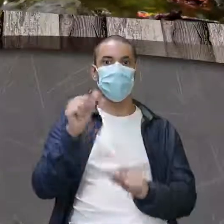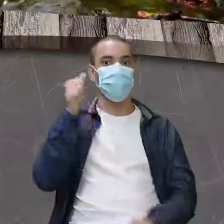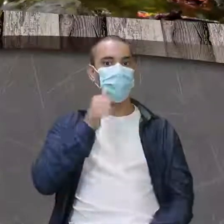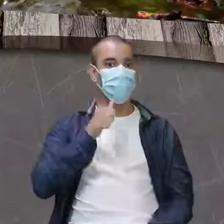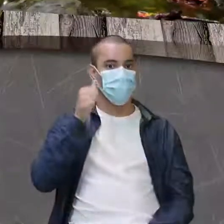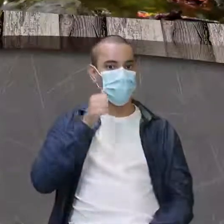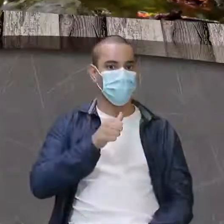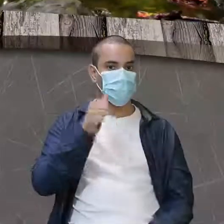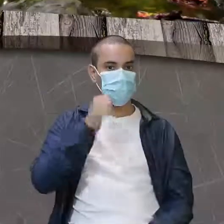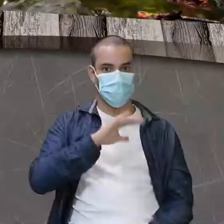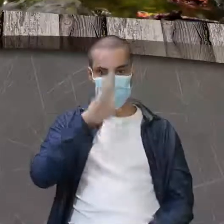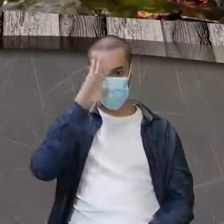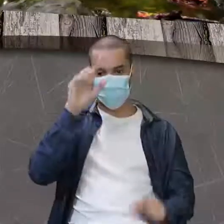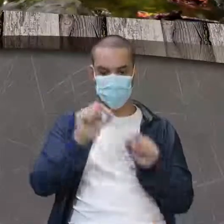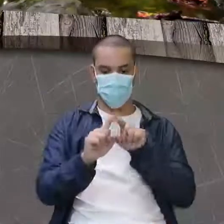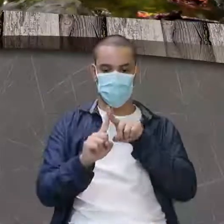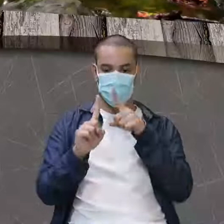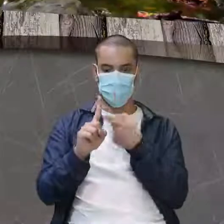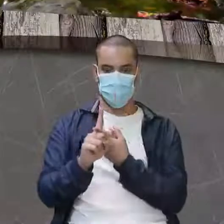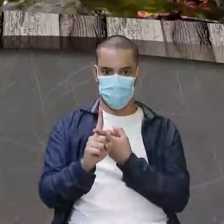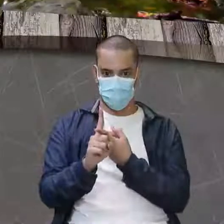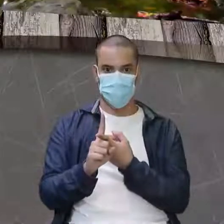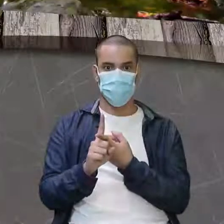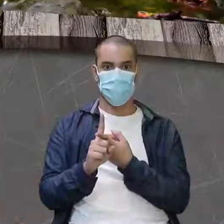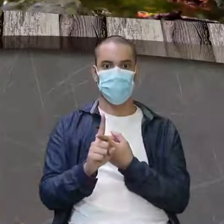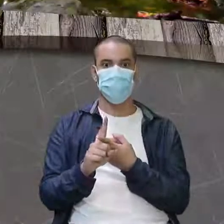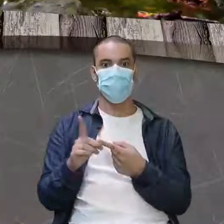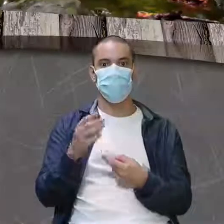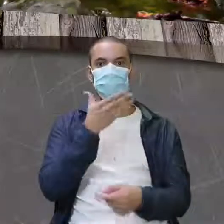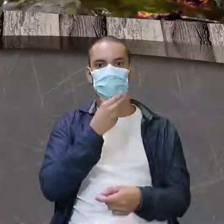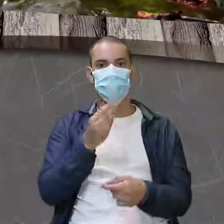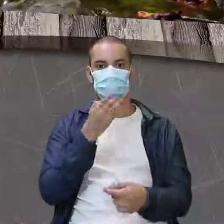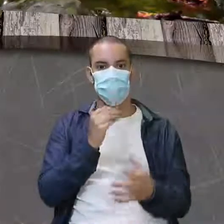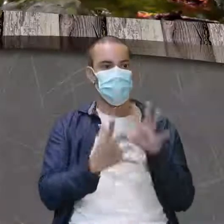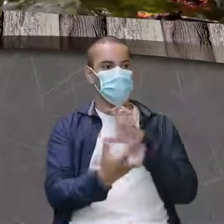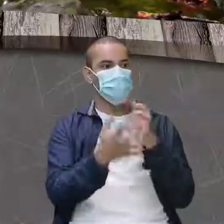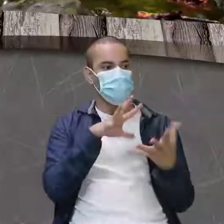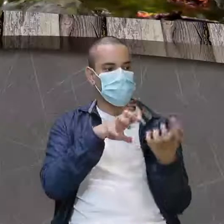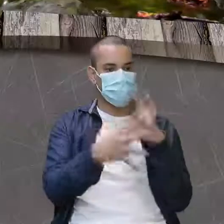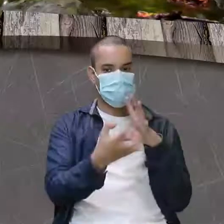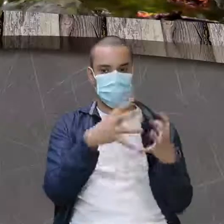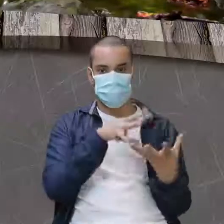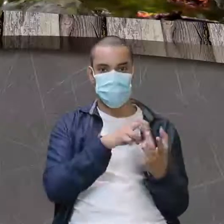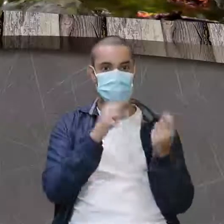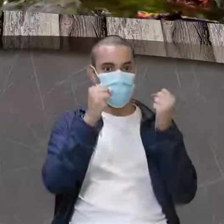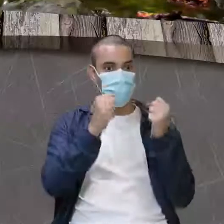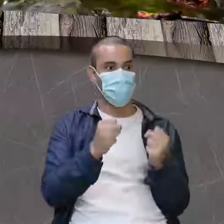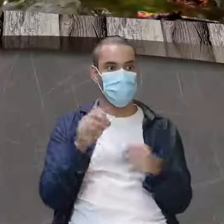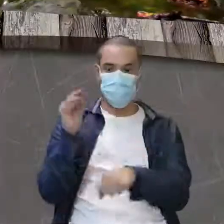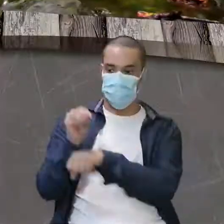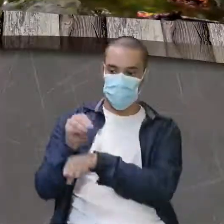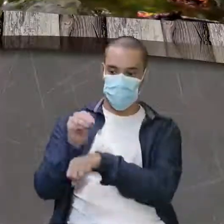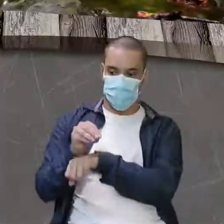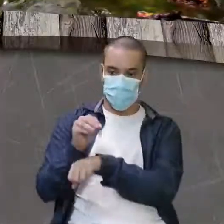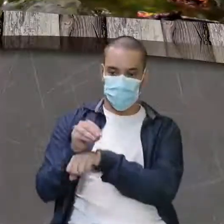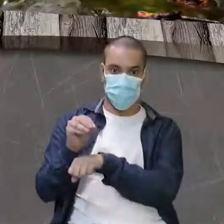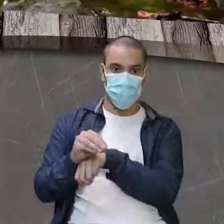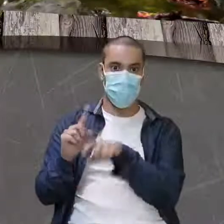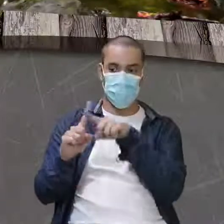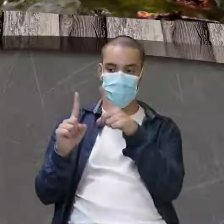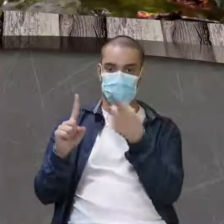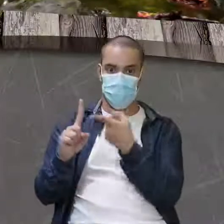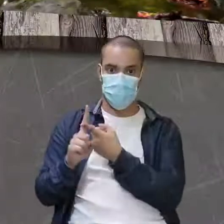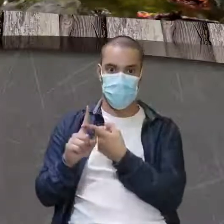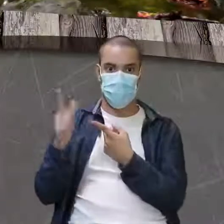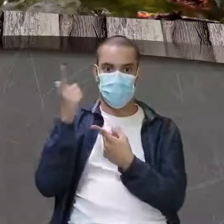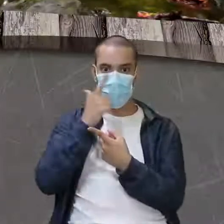fêmeas, né, no caso da reprodução, tá? Os machos brigam entre eles para poder manter ali a sua prole, né? Colocar os